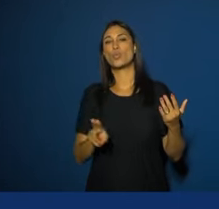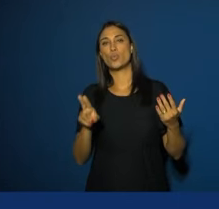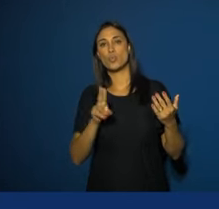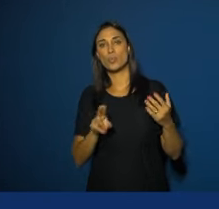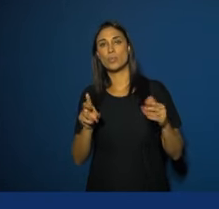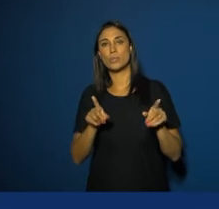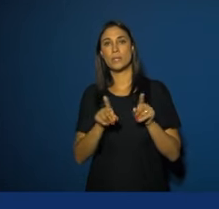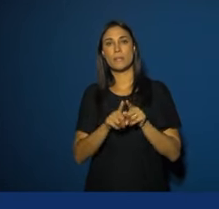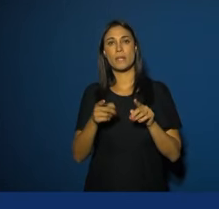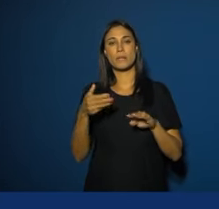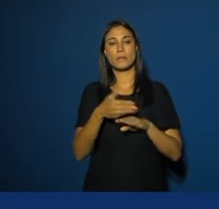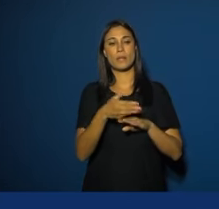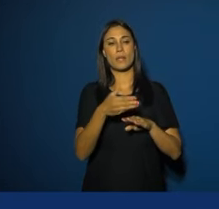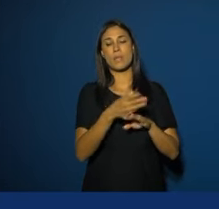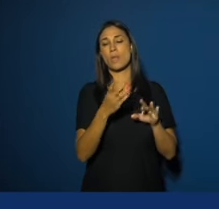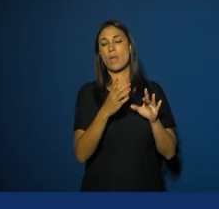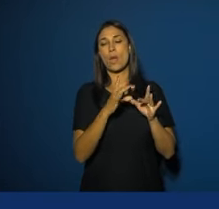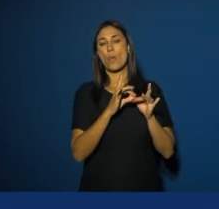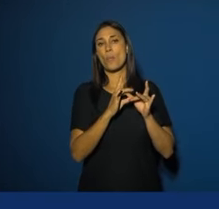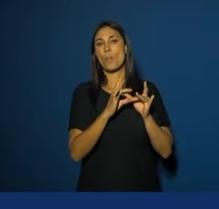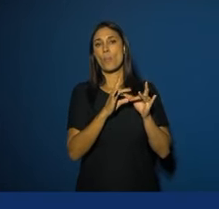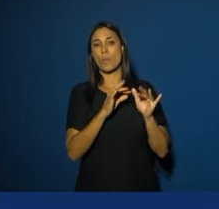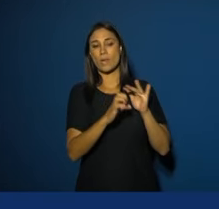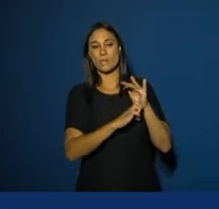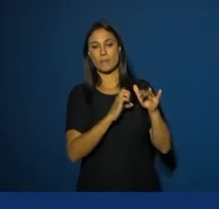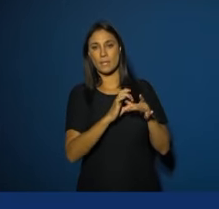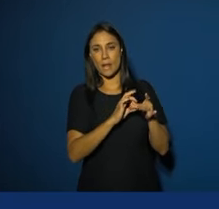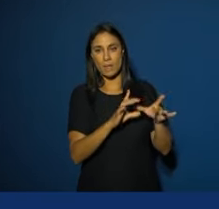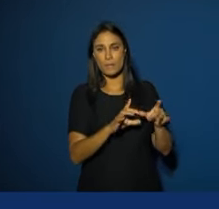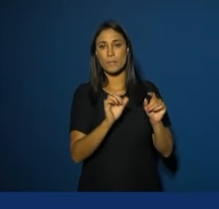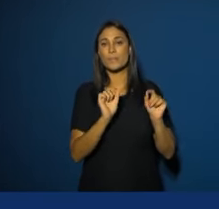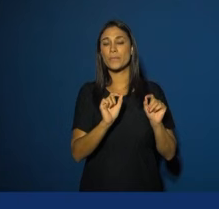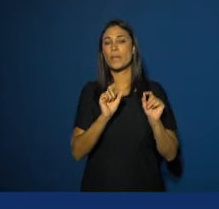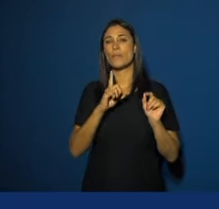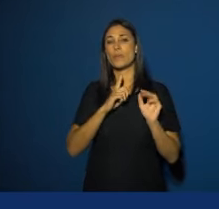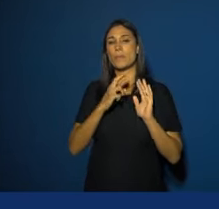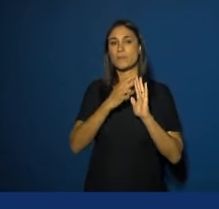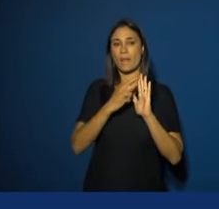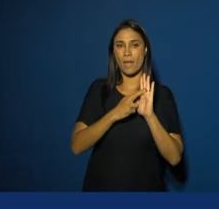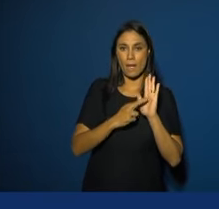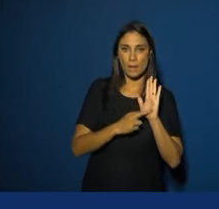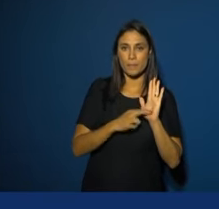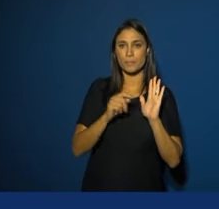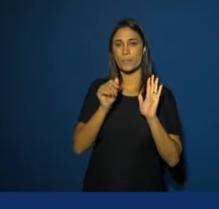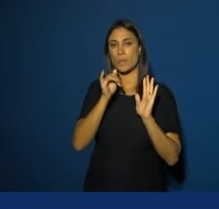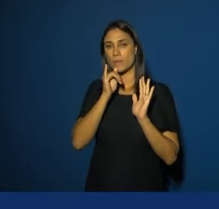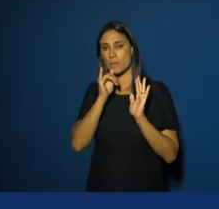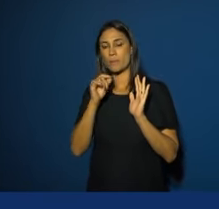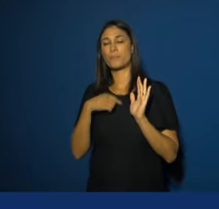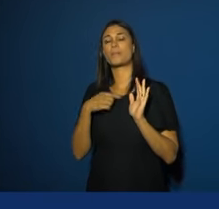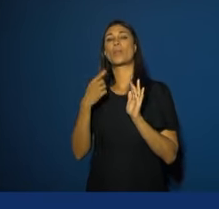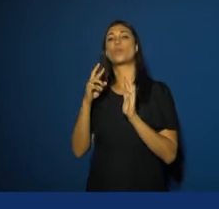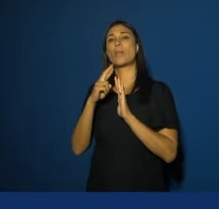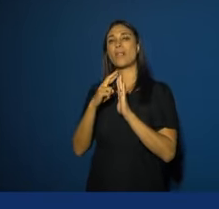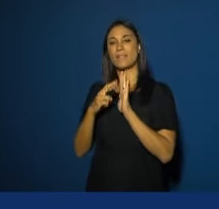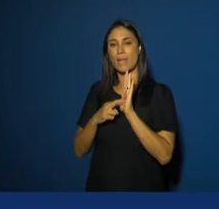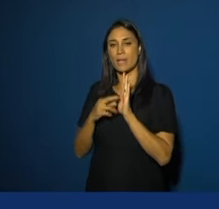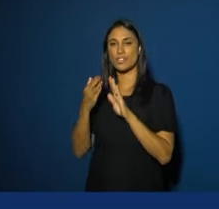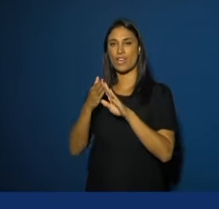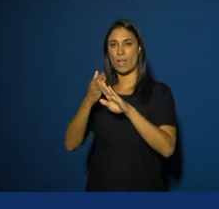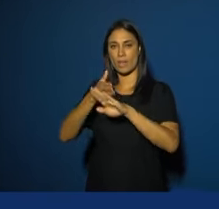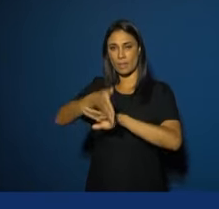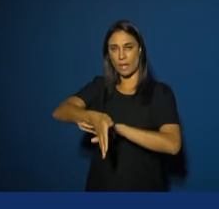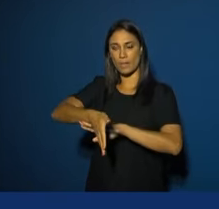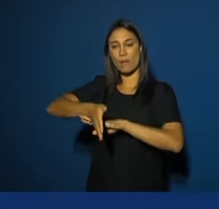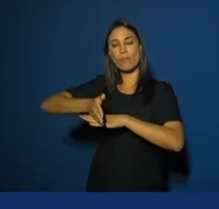acessariam o mercado livre, ela iniciou um conjunto de regulamentações. Nós regulamos os critérios de entrada e saída